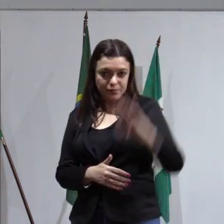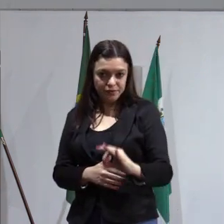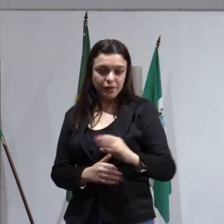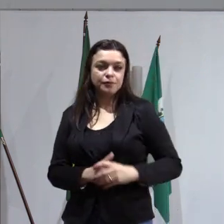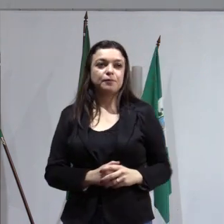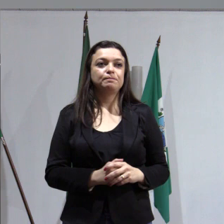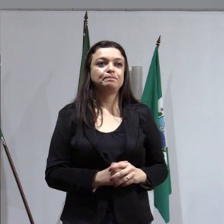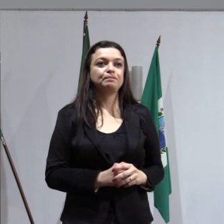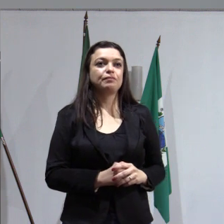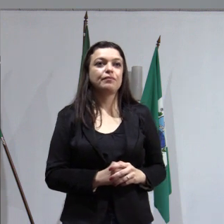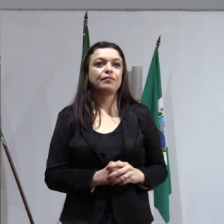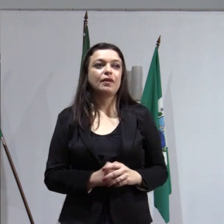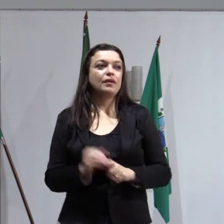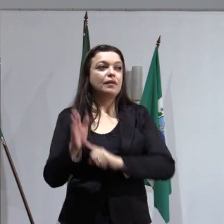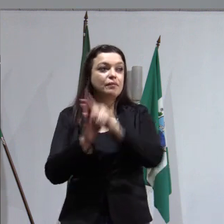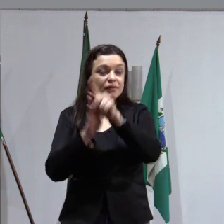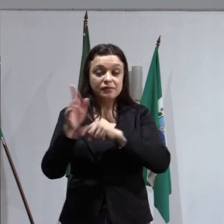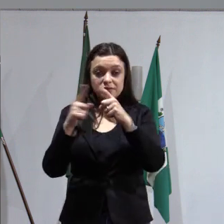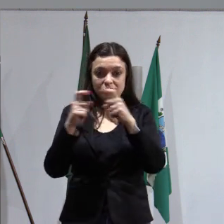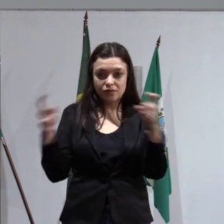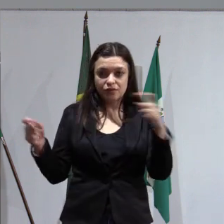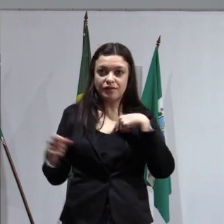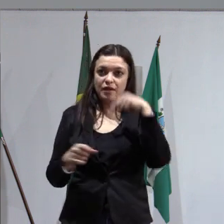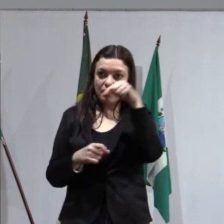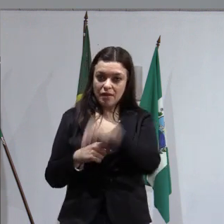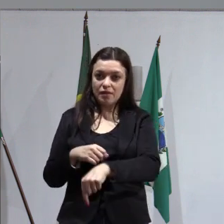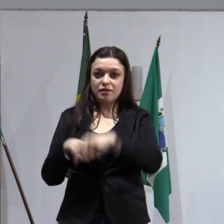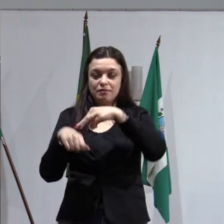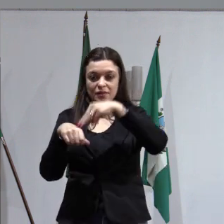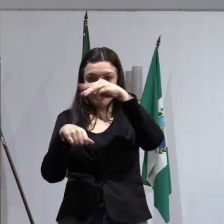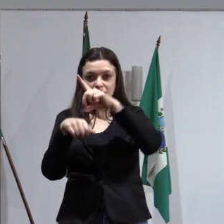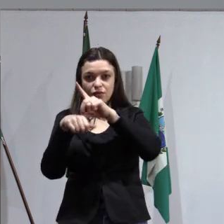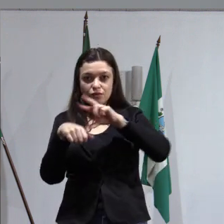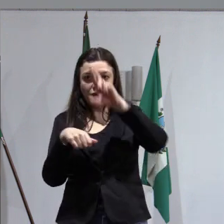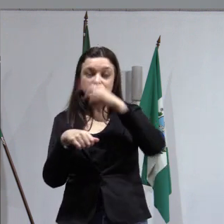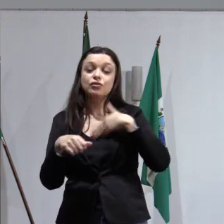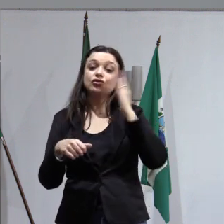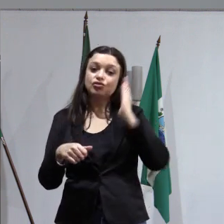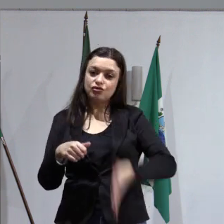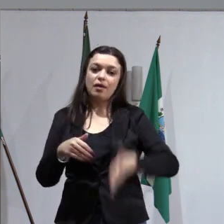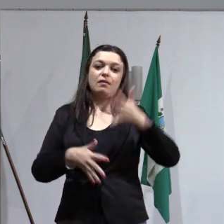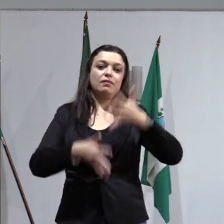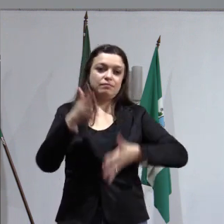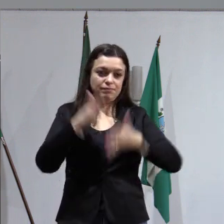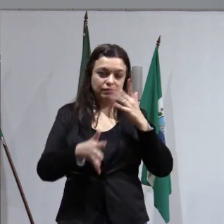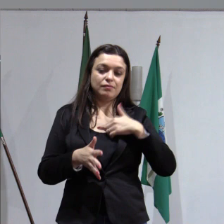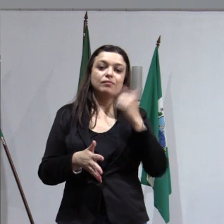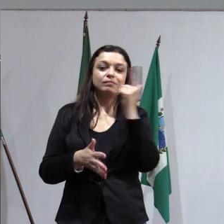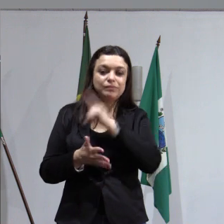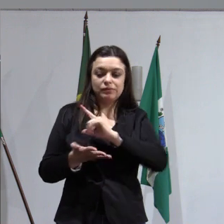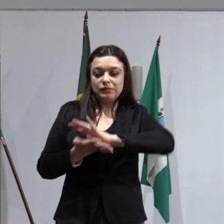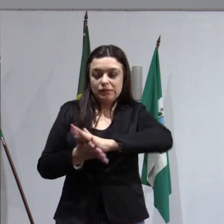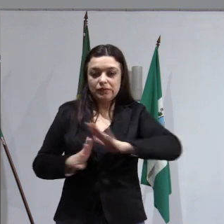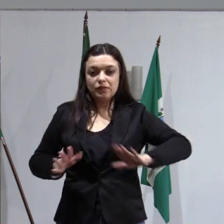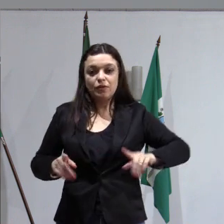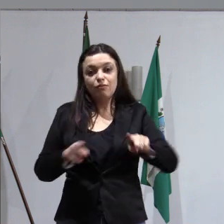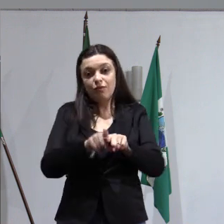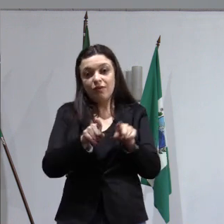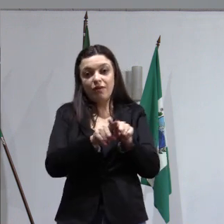Estes mesmos programas, eles já foram afetados, como todos bem sabem, diretamente pelos cortes nas bolsas de estudos para